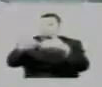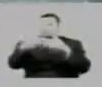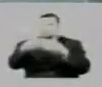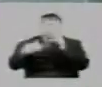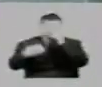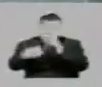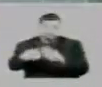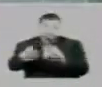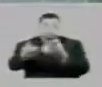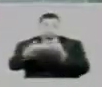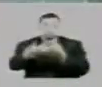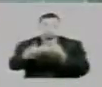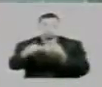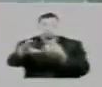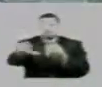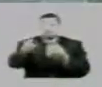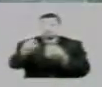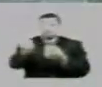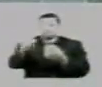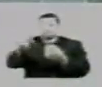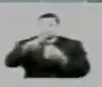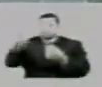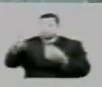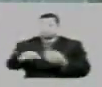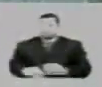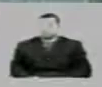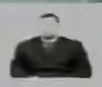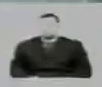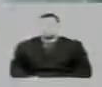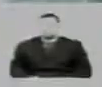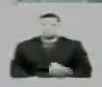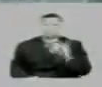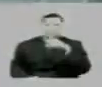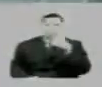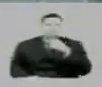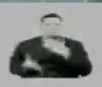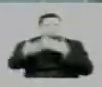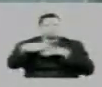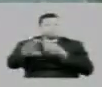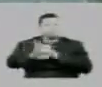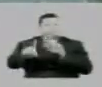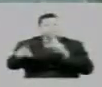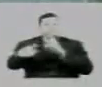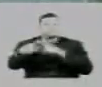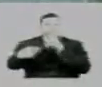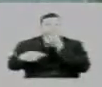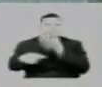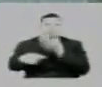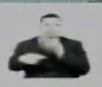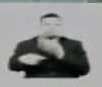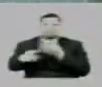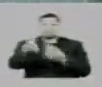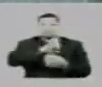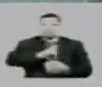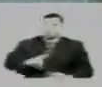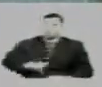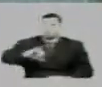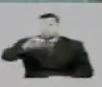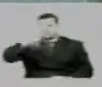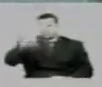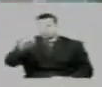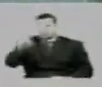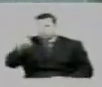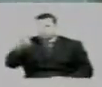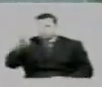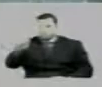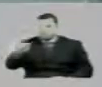pedir autorização para captar mais 800 milhões de reais. Isso não é razoável. Portanto, deputado Zé Ricardo,